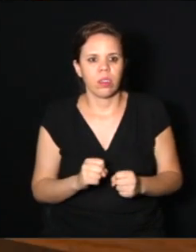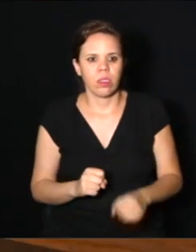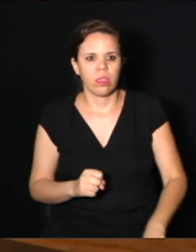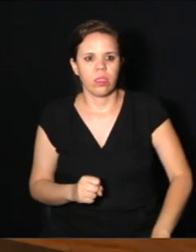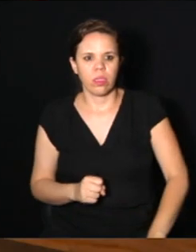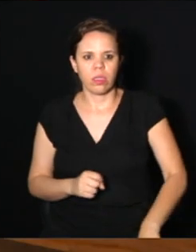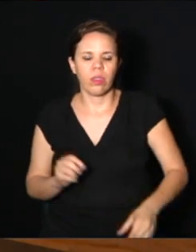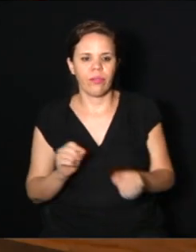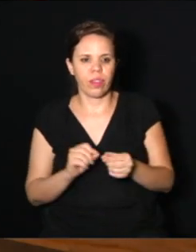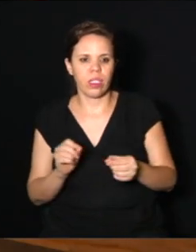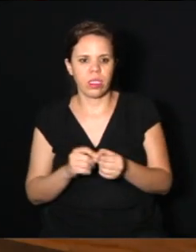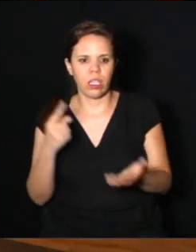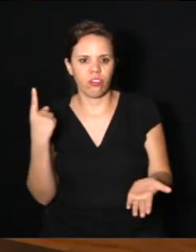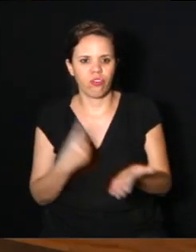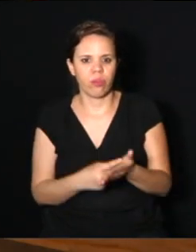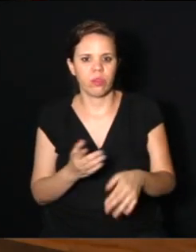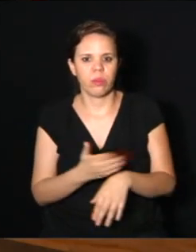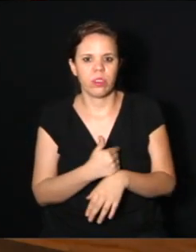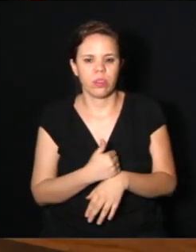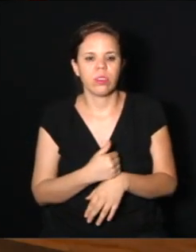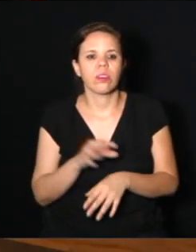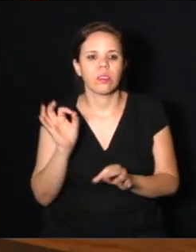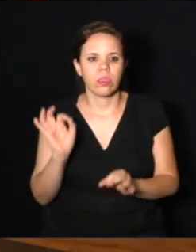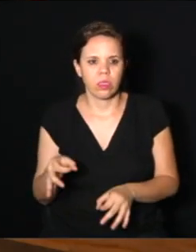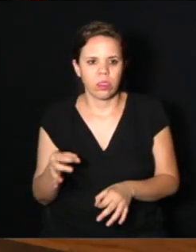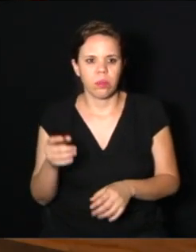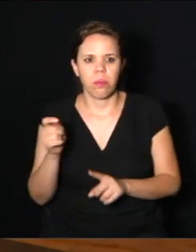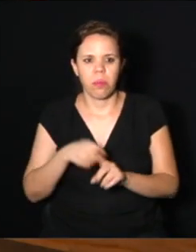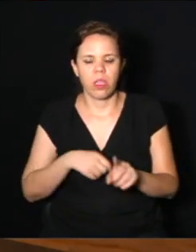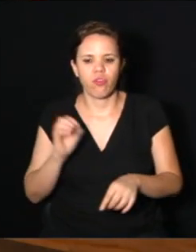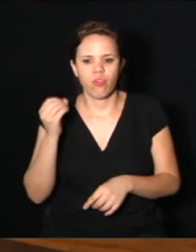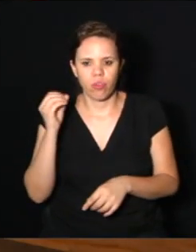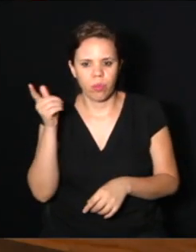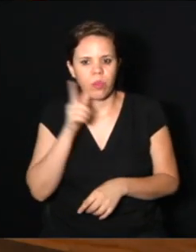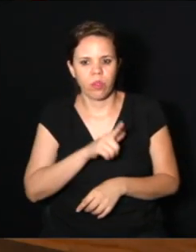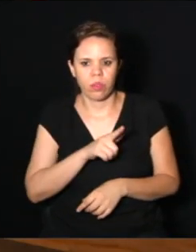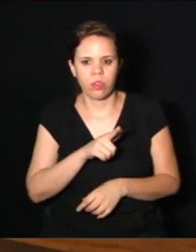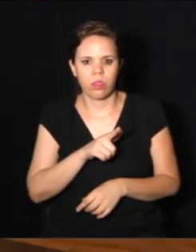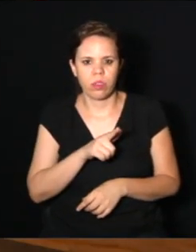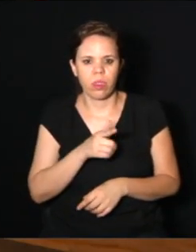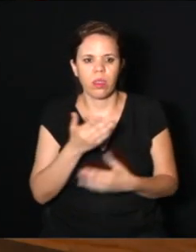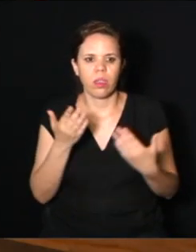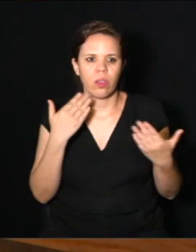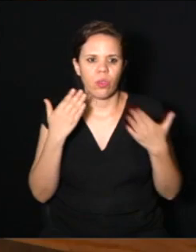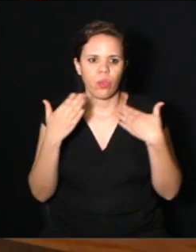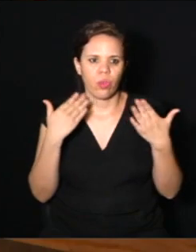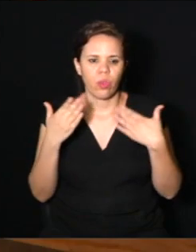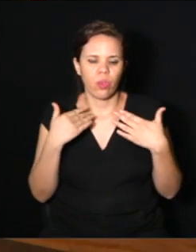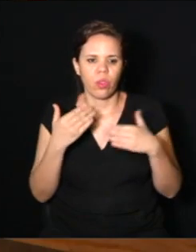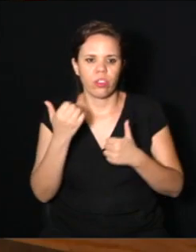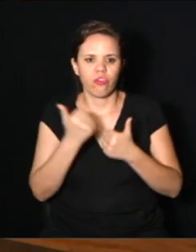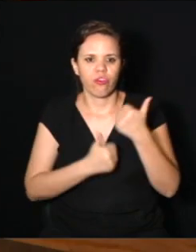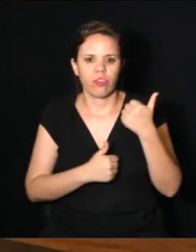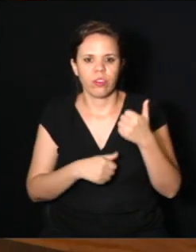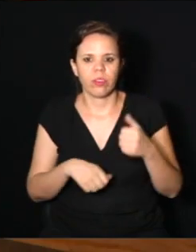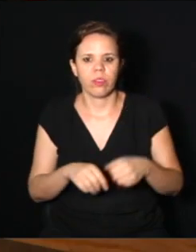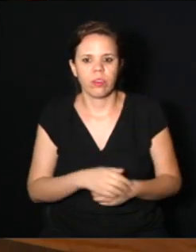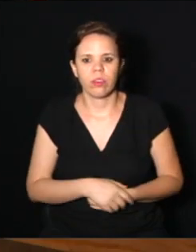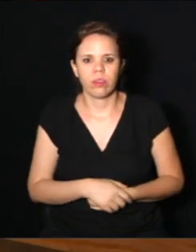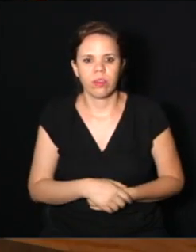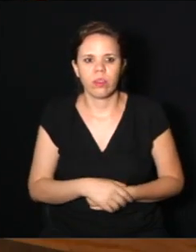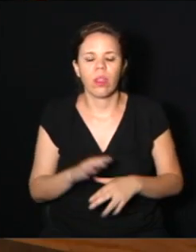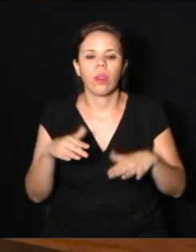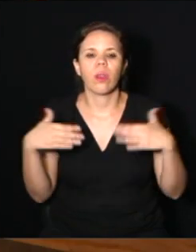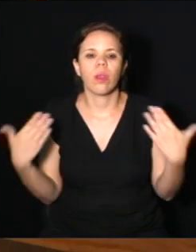esse agendamento o quanto antes. Certamente, ainda nesse mês de outubro, a gente consegue uma conversa com a diretoria. Aí temos que ver exatamente com